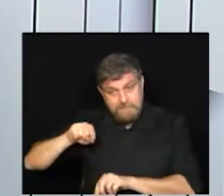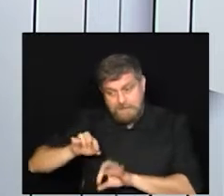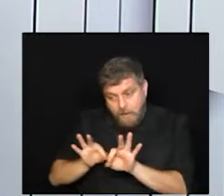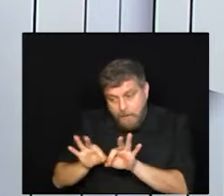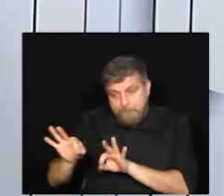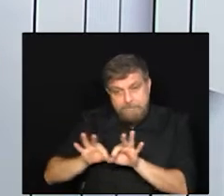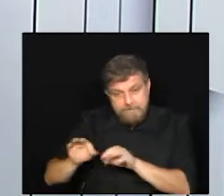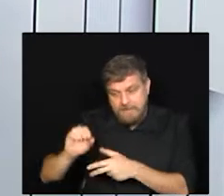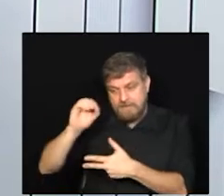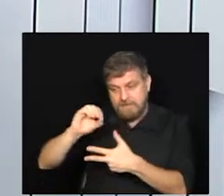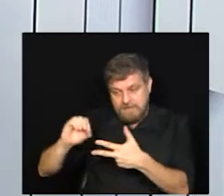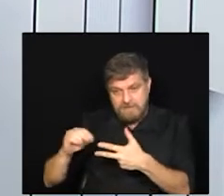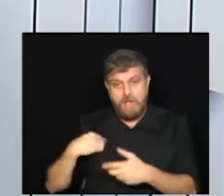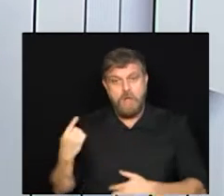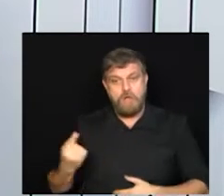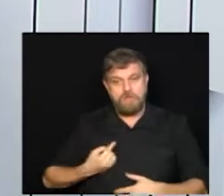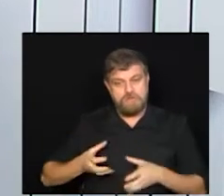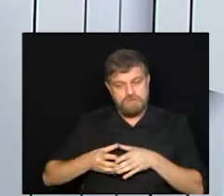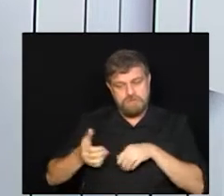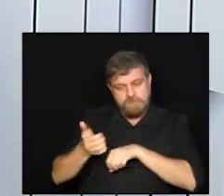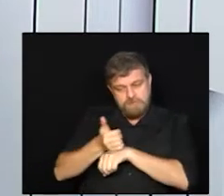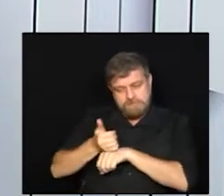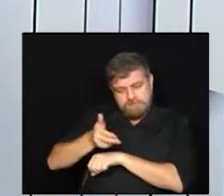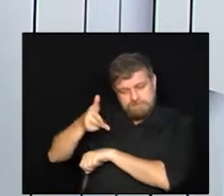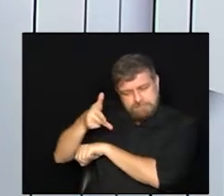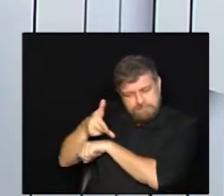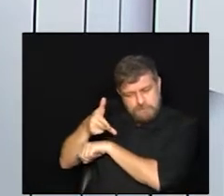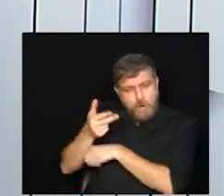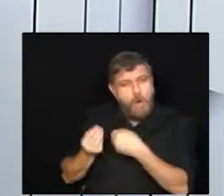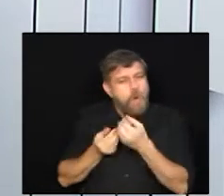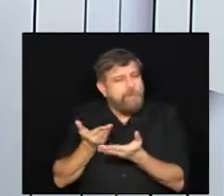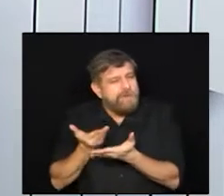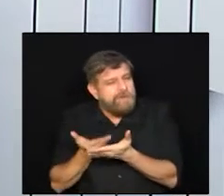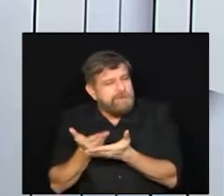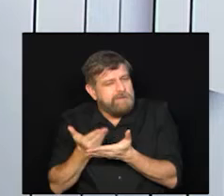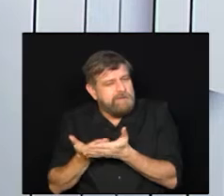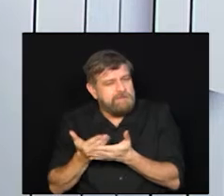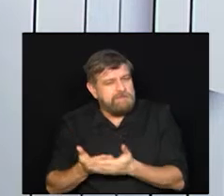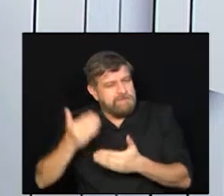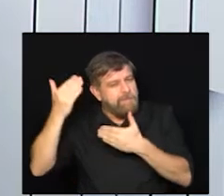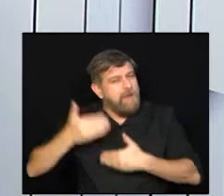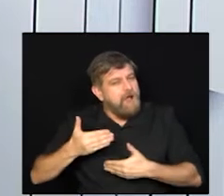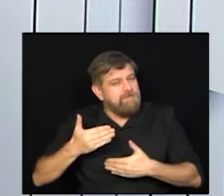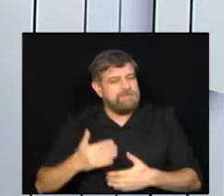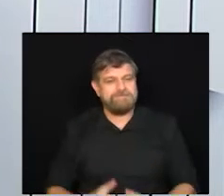prova. A nossa equipe foi conferir como estão os estudos para este exame.